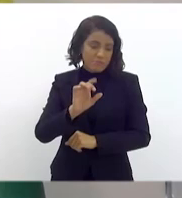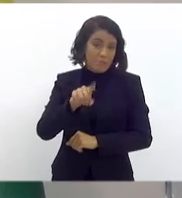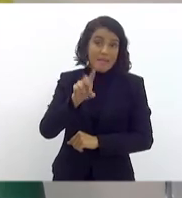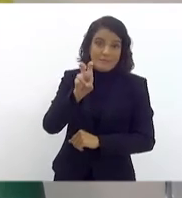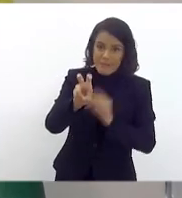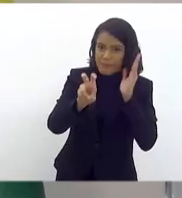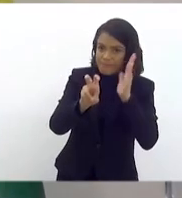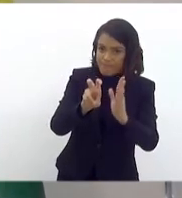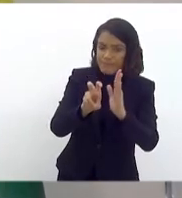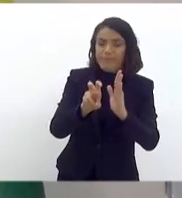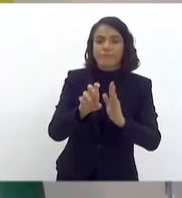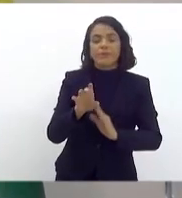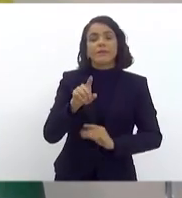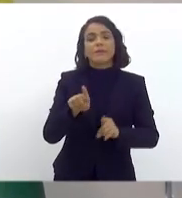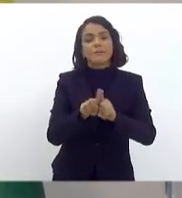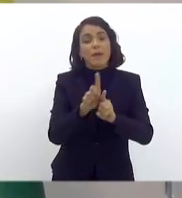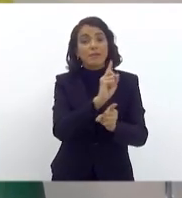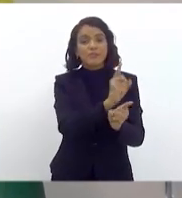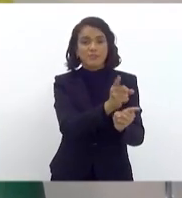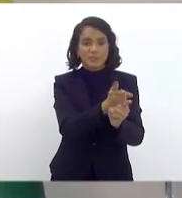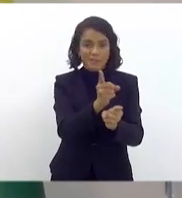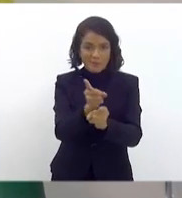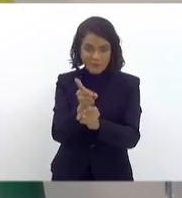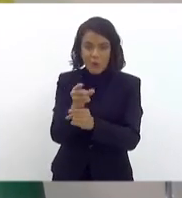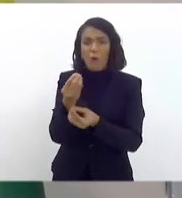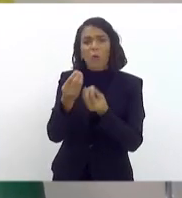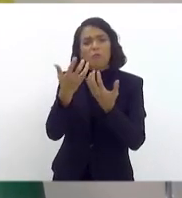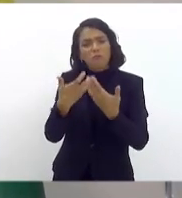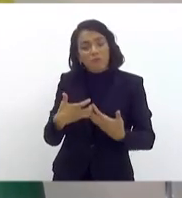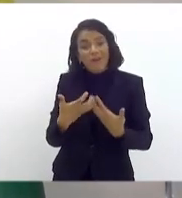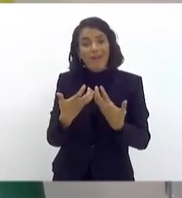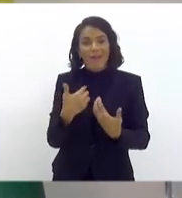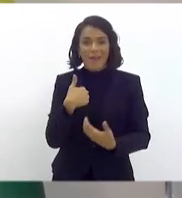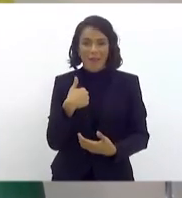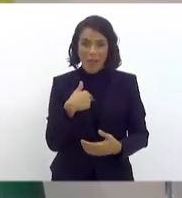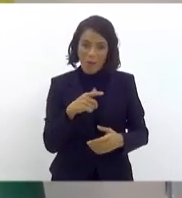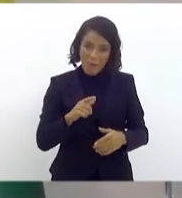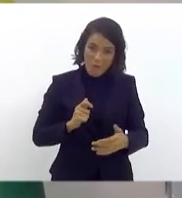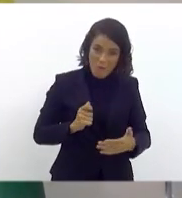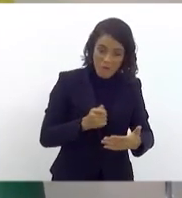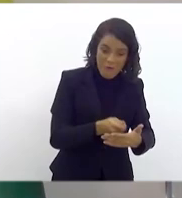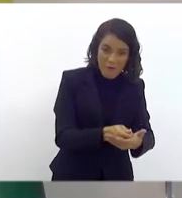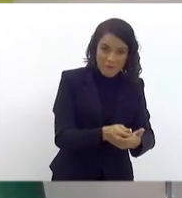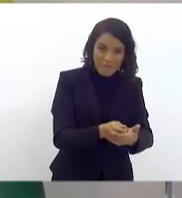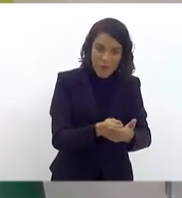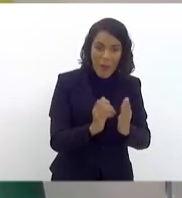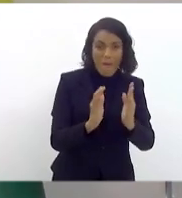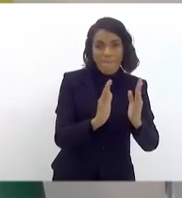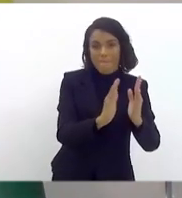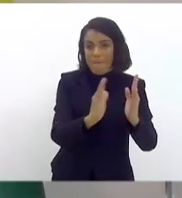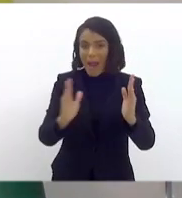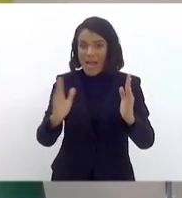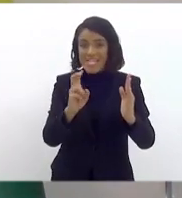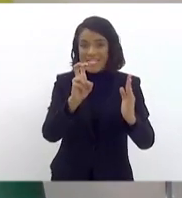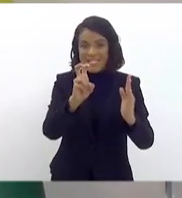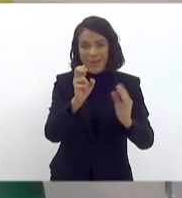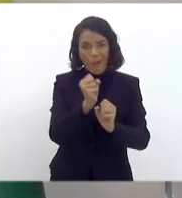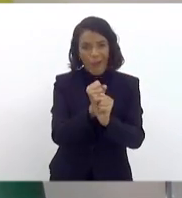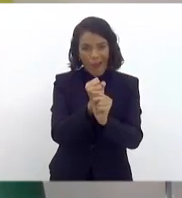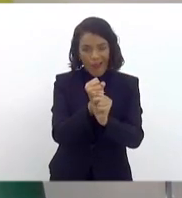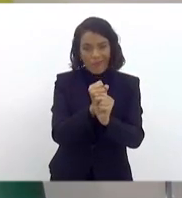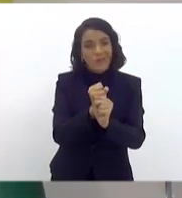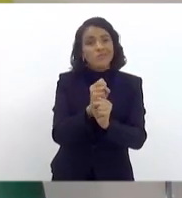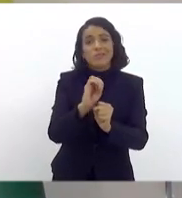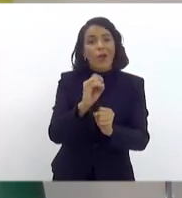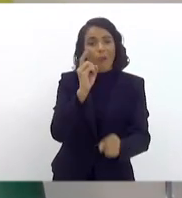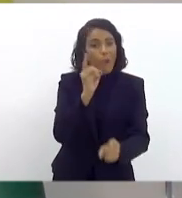ser distribuídos à medida da sua identificação. Então, como é que funciona? Eu faço a execução, começa a contar um prazo de 5 anos. Se eu não identifico, ele